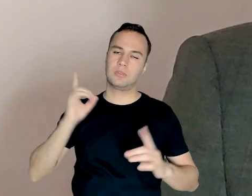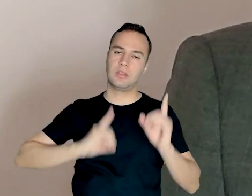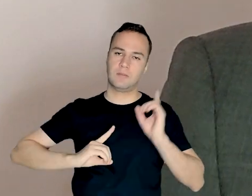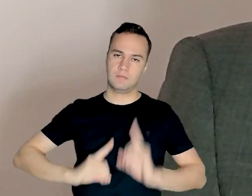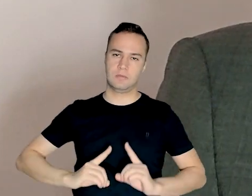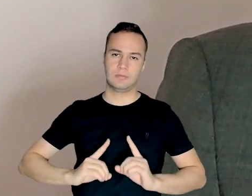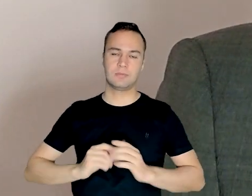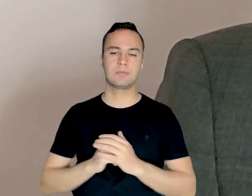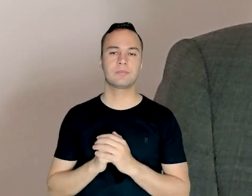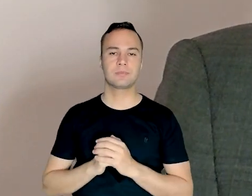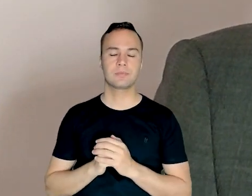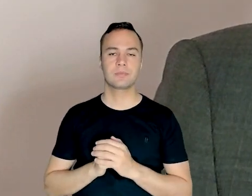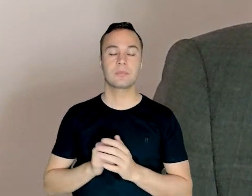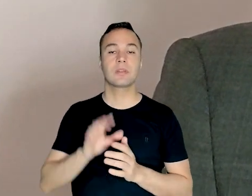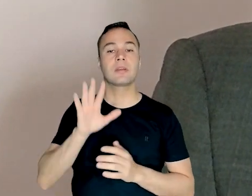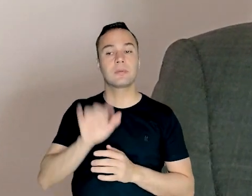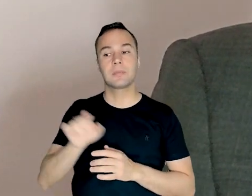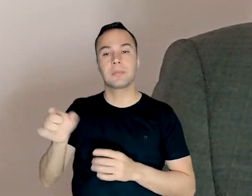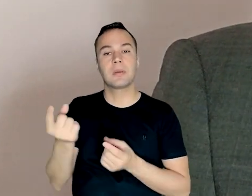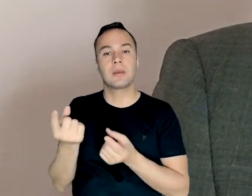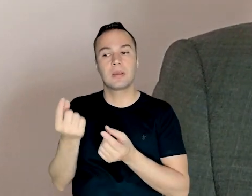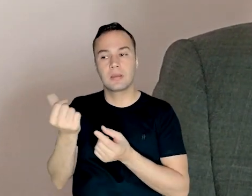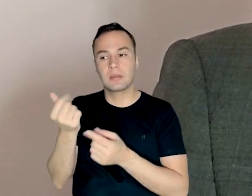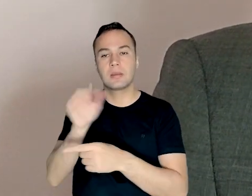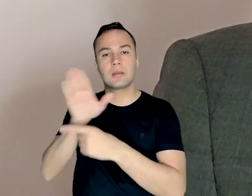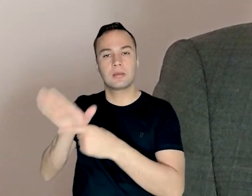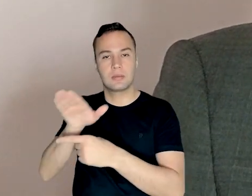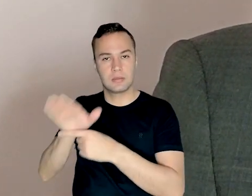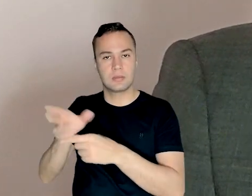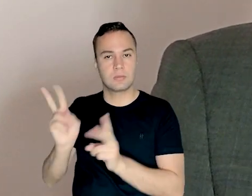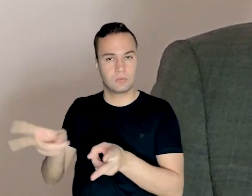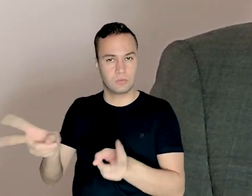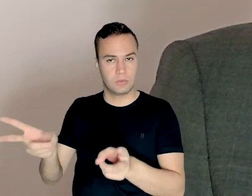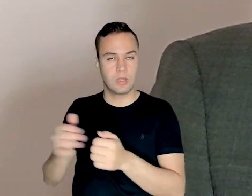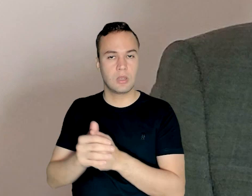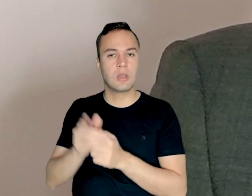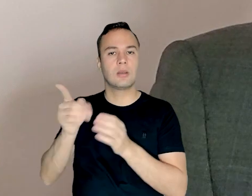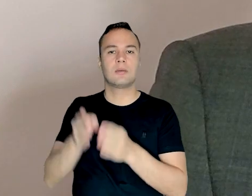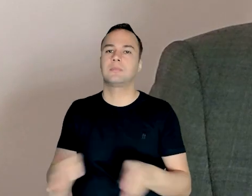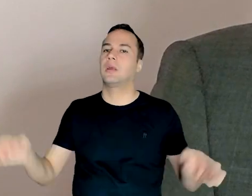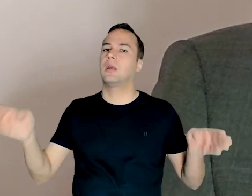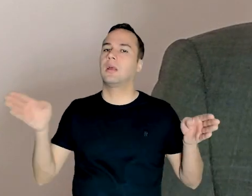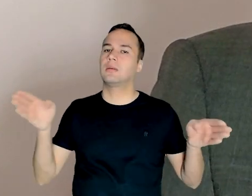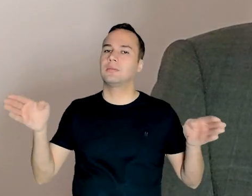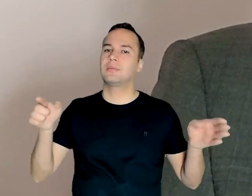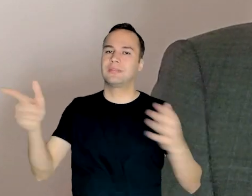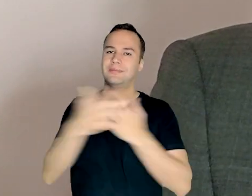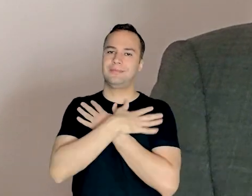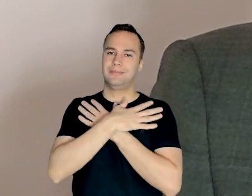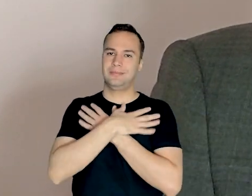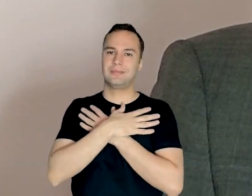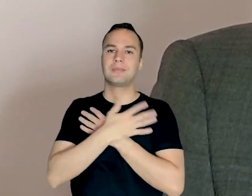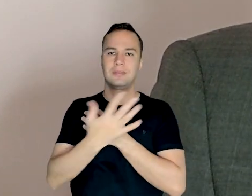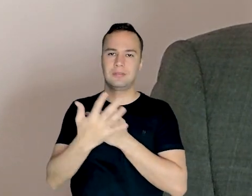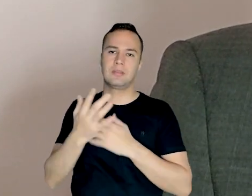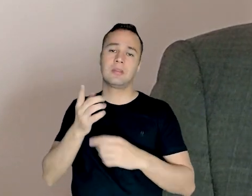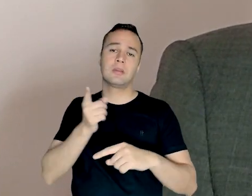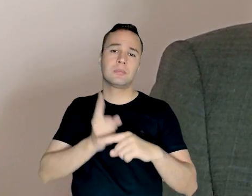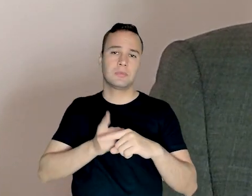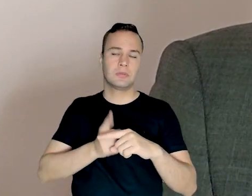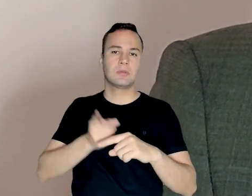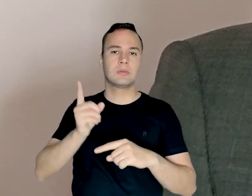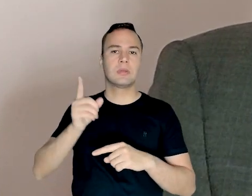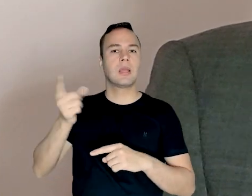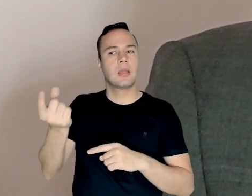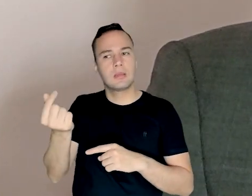entanto, isso não impede que esse benefício também seja estendido durante os períodos de afastamento